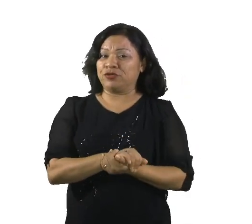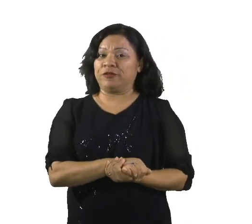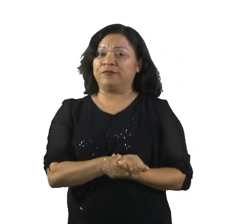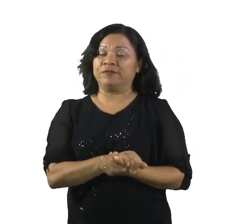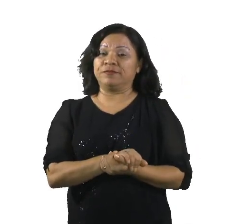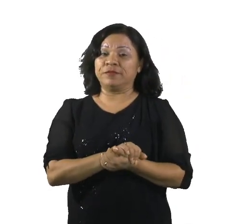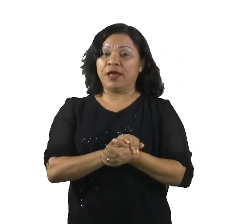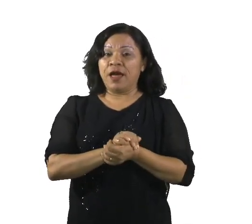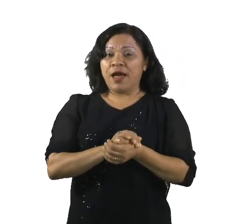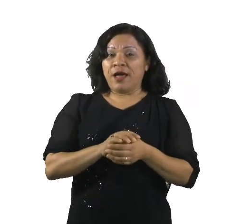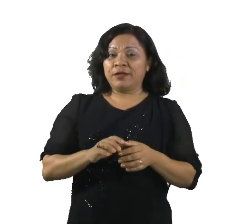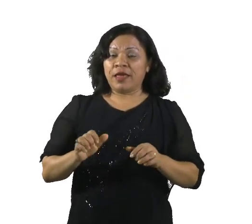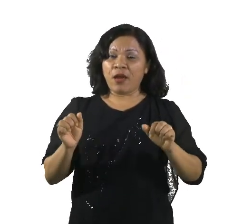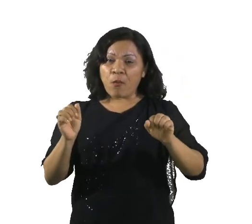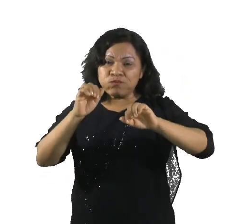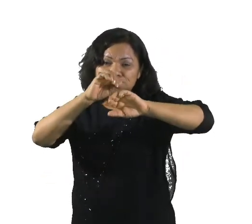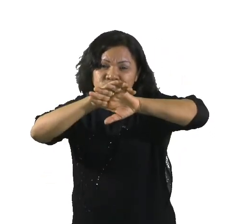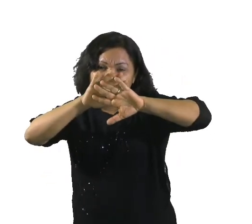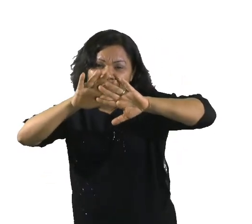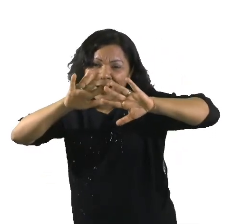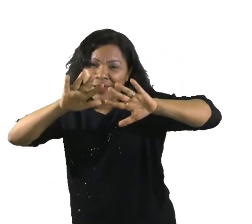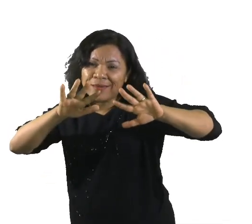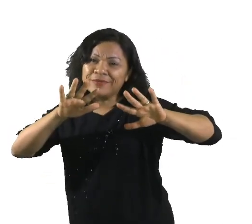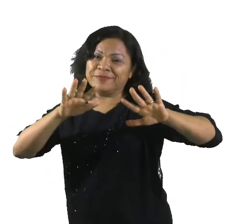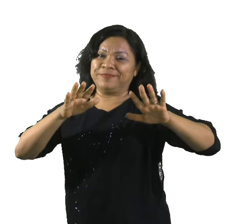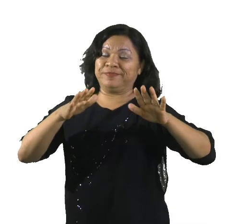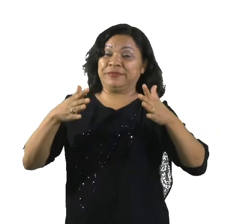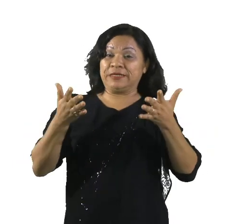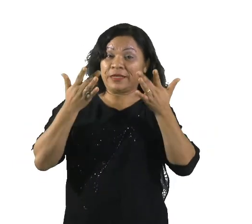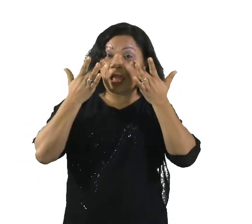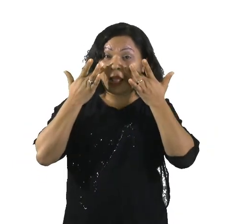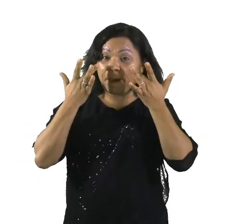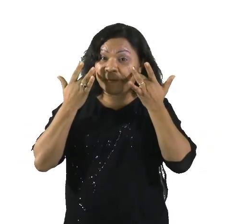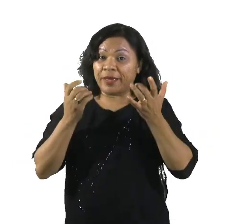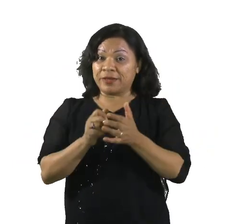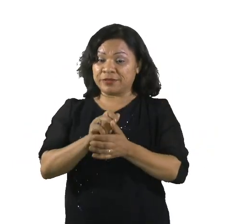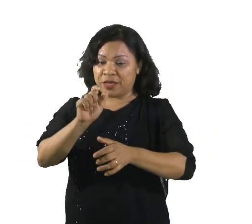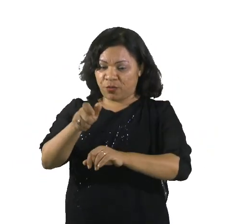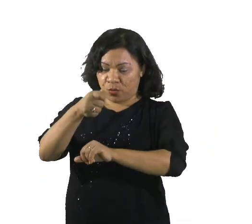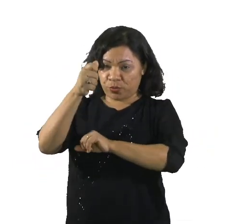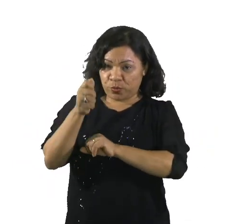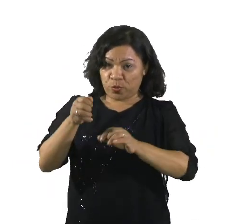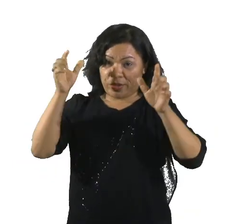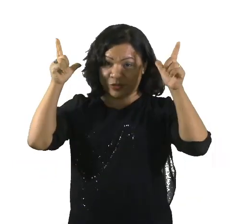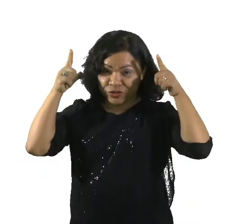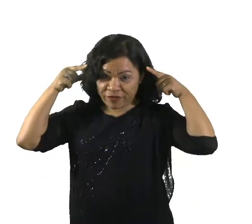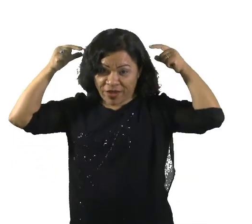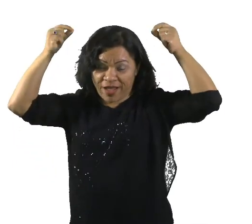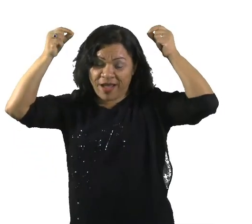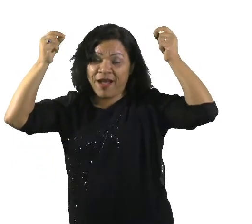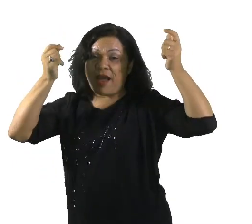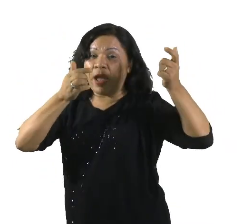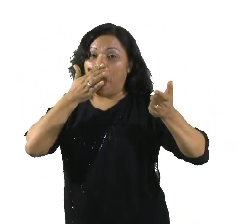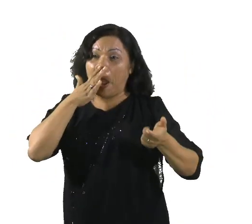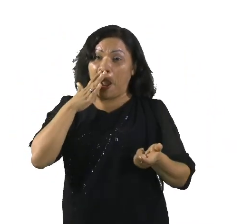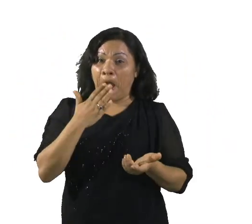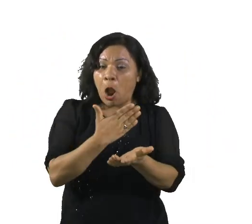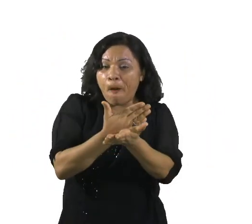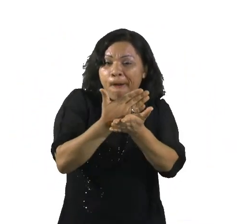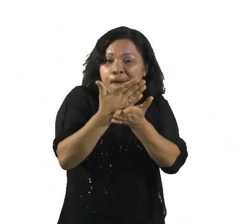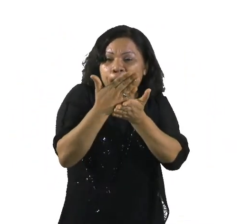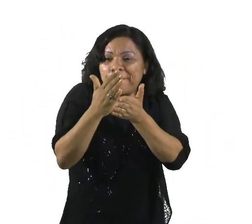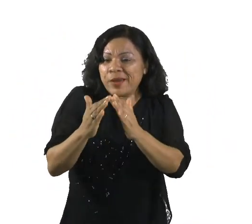no encontro no bosque, quando duendes e fadas resolvem aprontar com 4 jovens